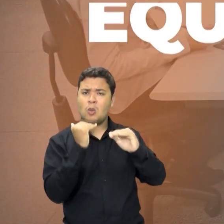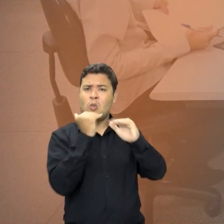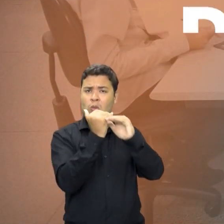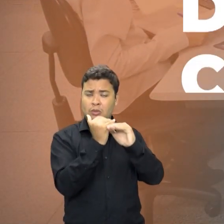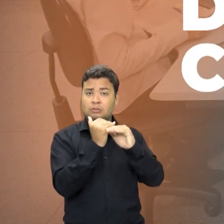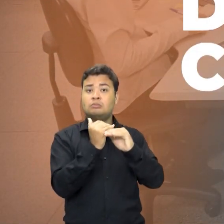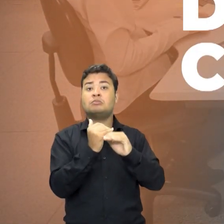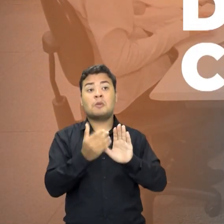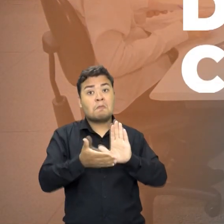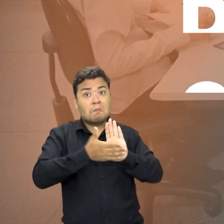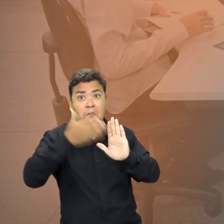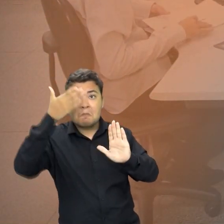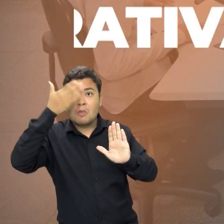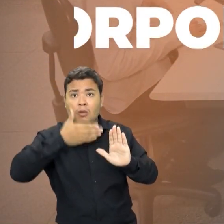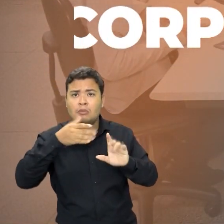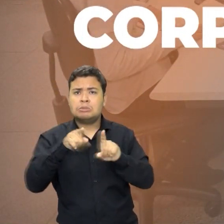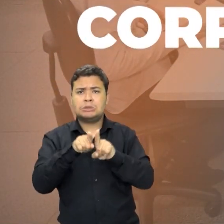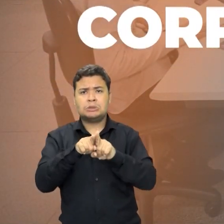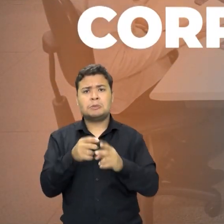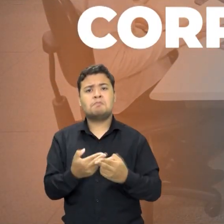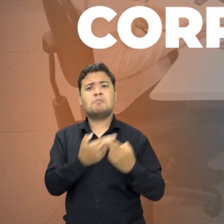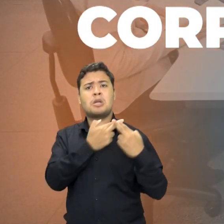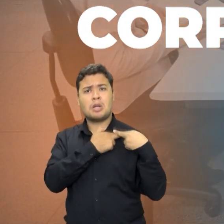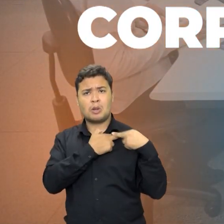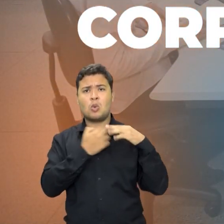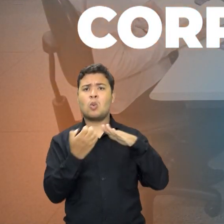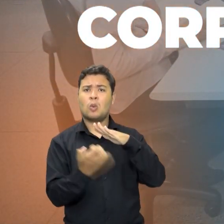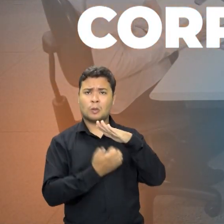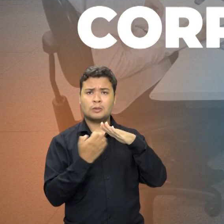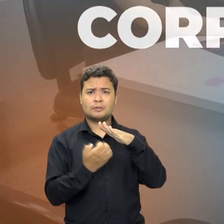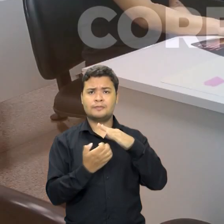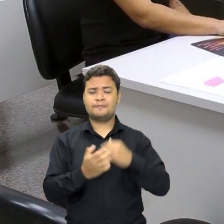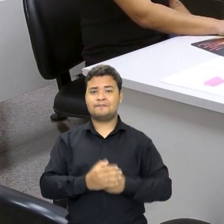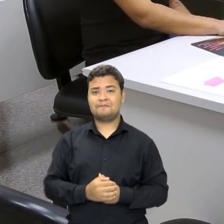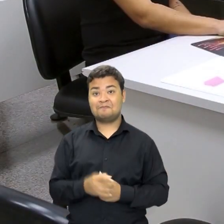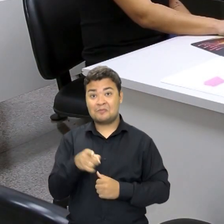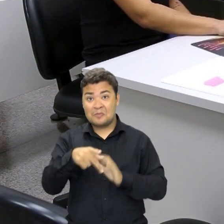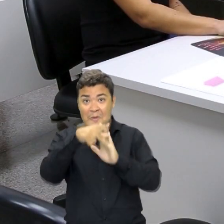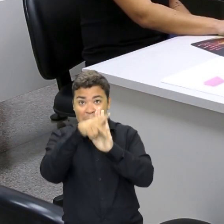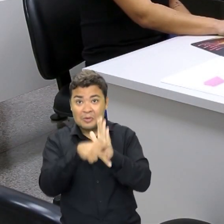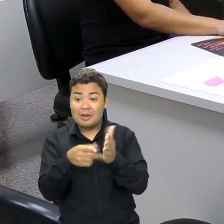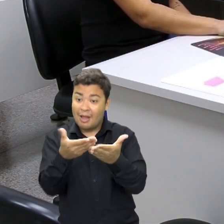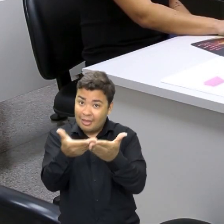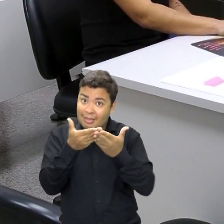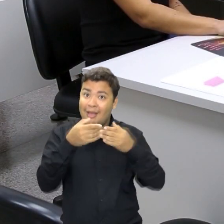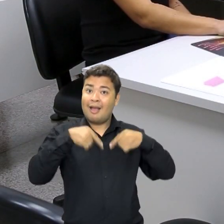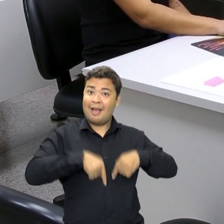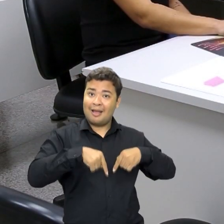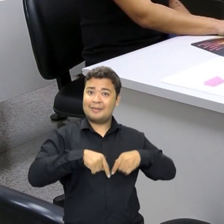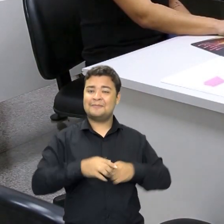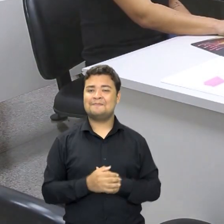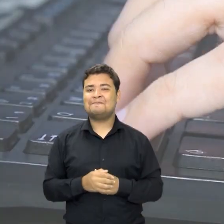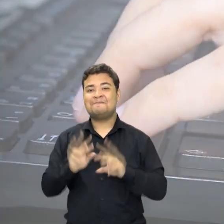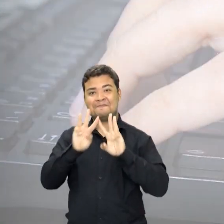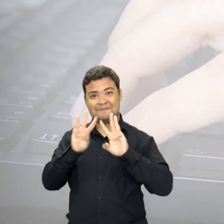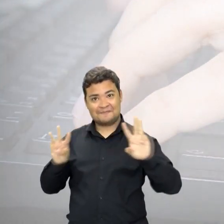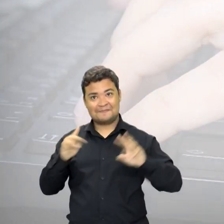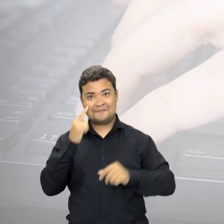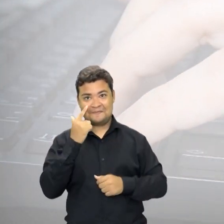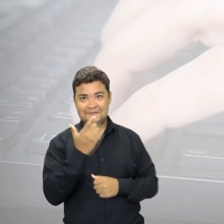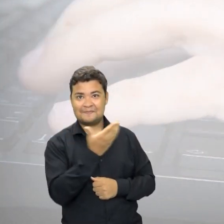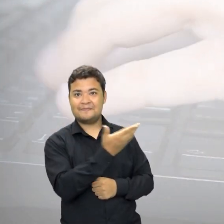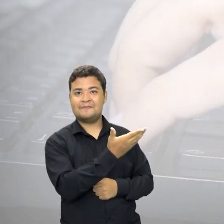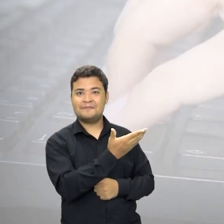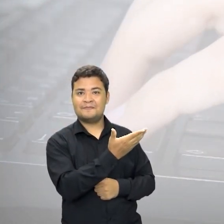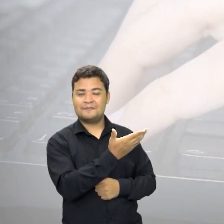equidade, prestação de contas e responsabilidade corporativa. Traga seu projeto para a Fundação. Acesse o site